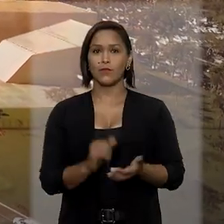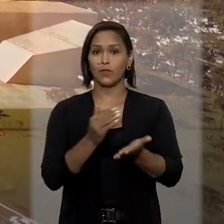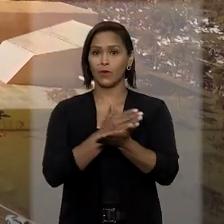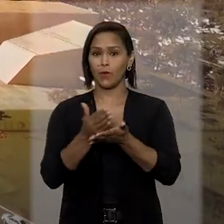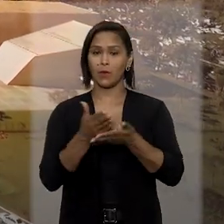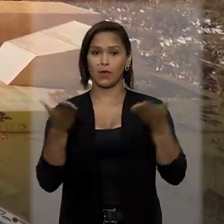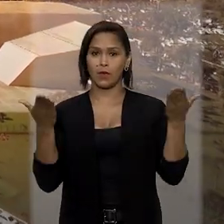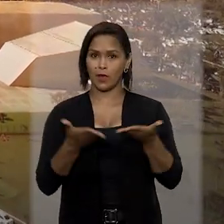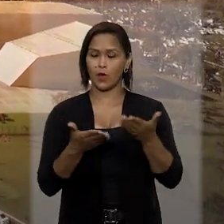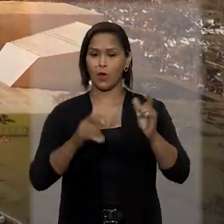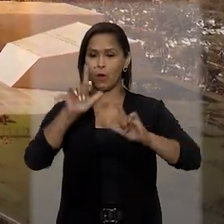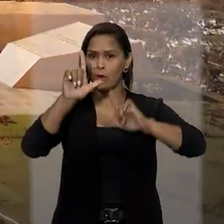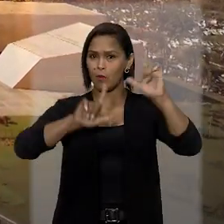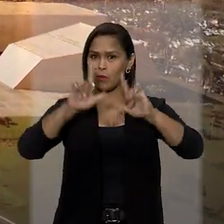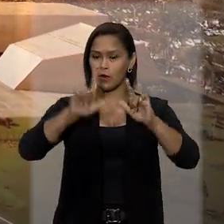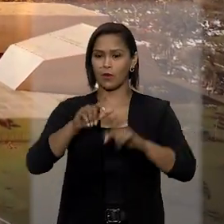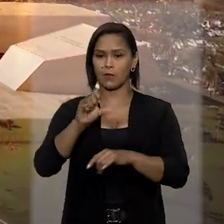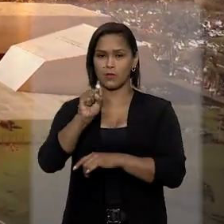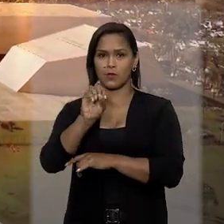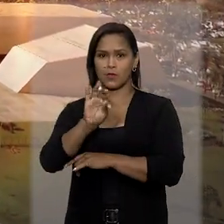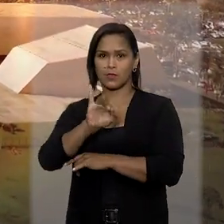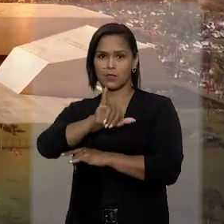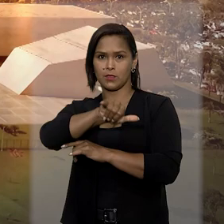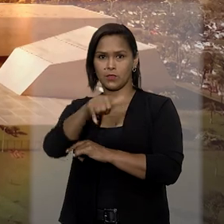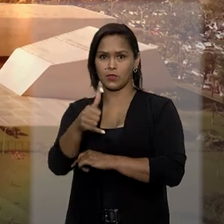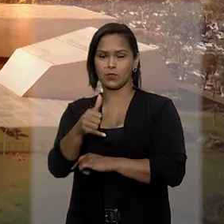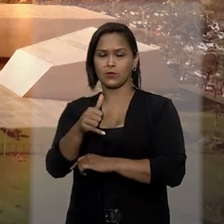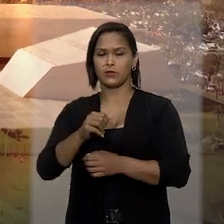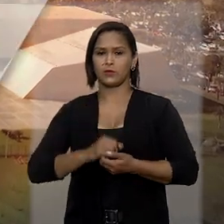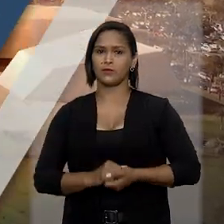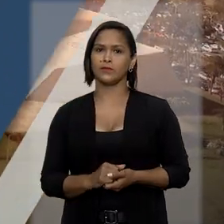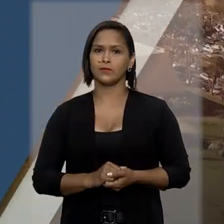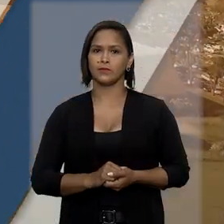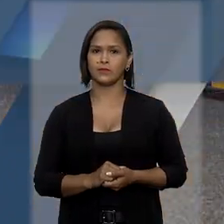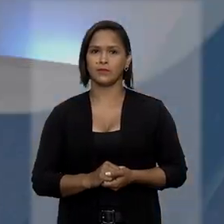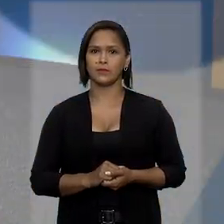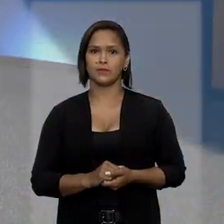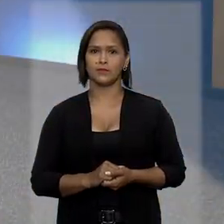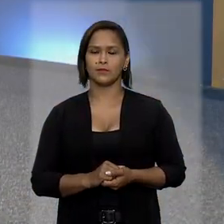Começa agora o programa do Superior Tribunal de Justiça.